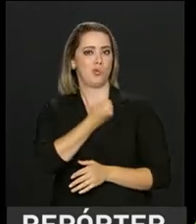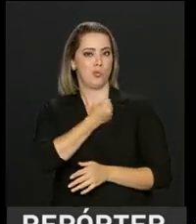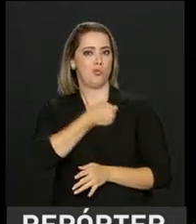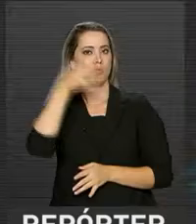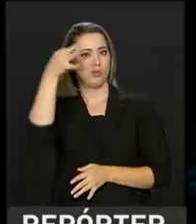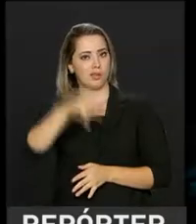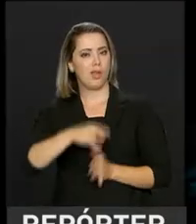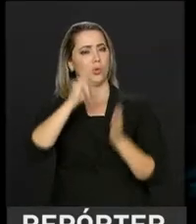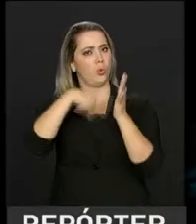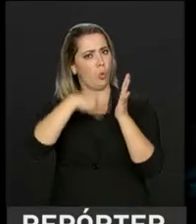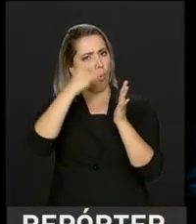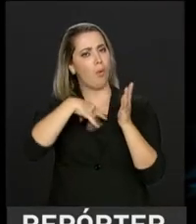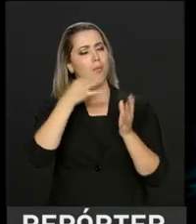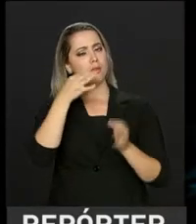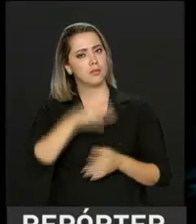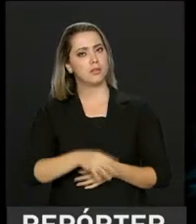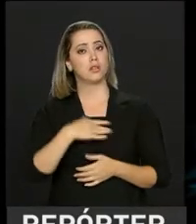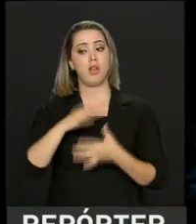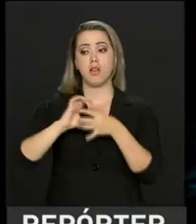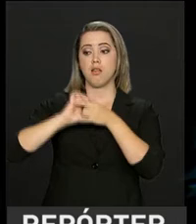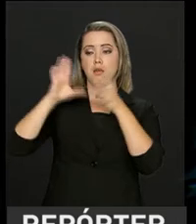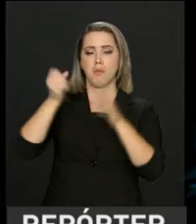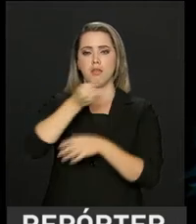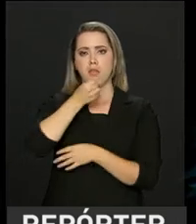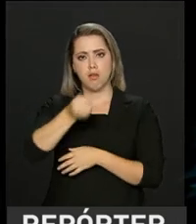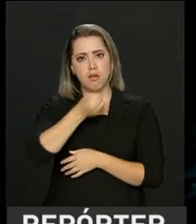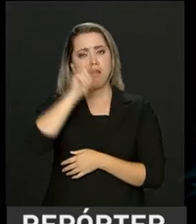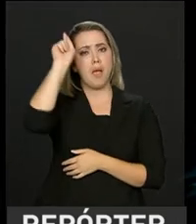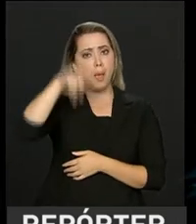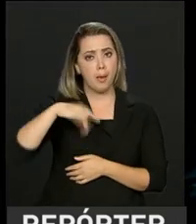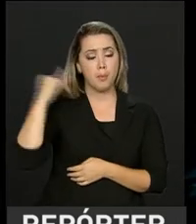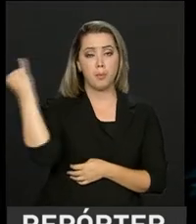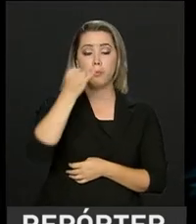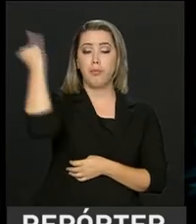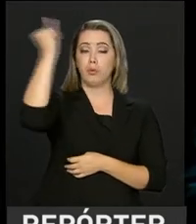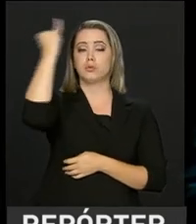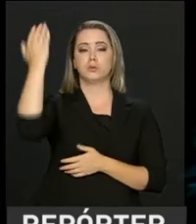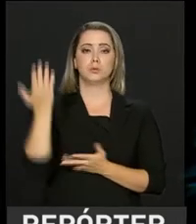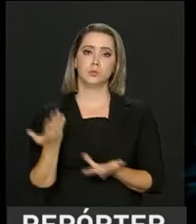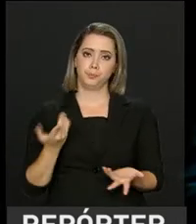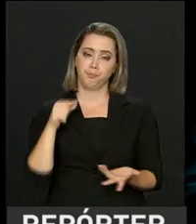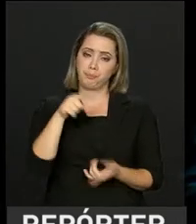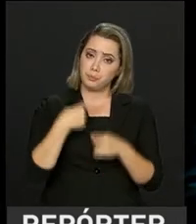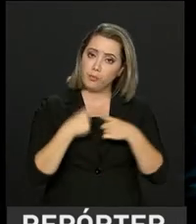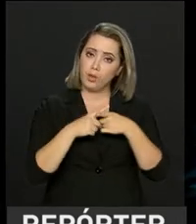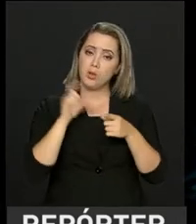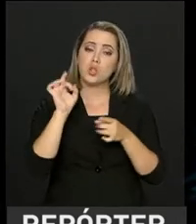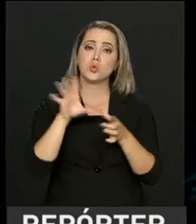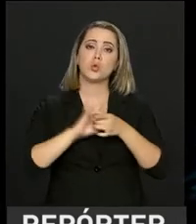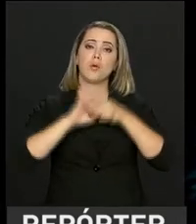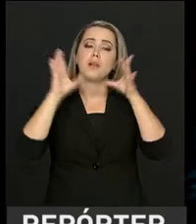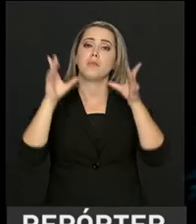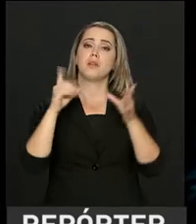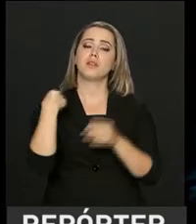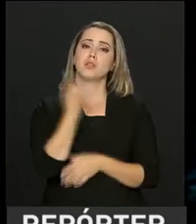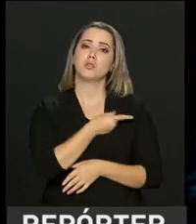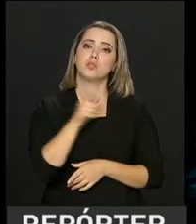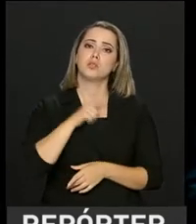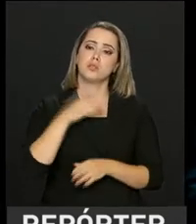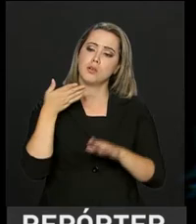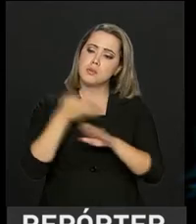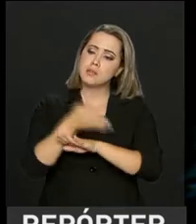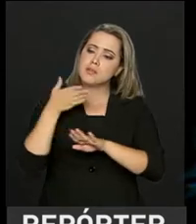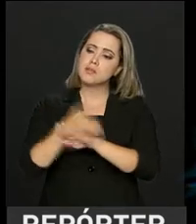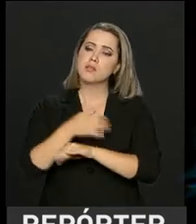e à liberdade de imprensa é absolutamente fundamental porque só com a liberdade não vão ter acesso